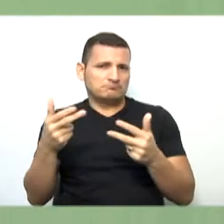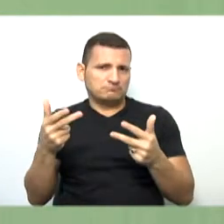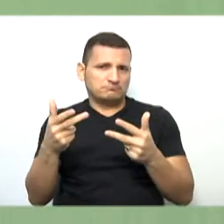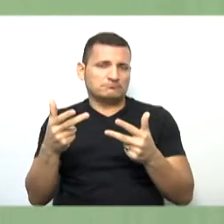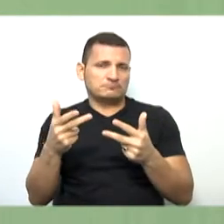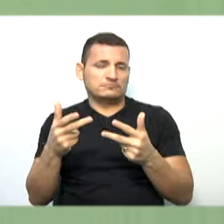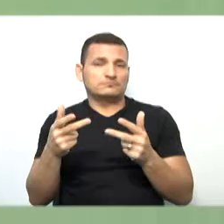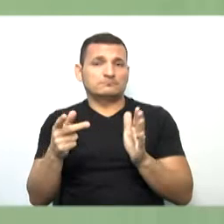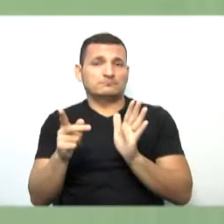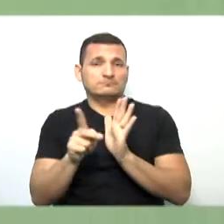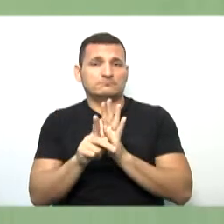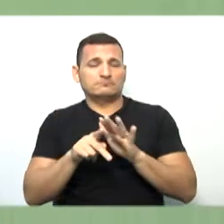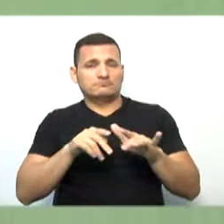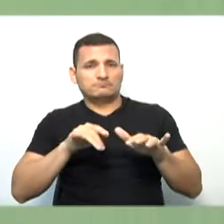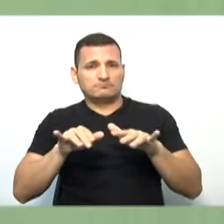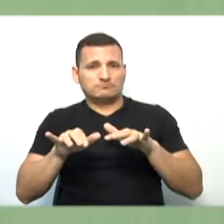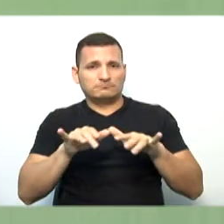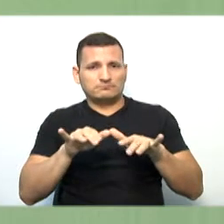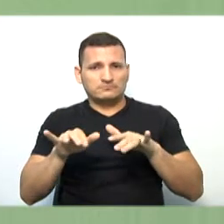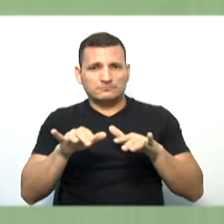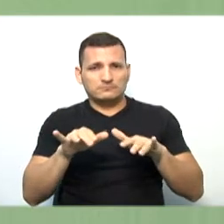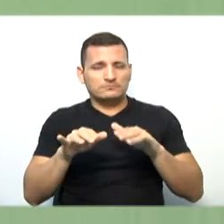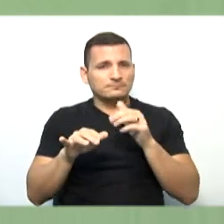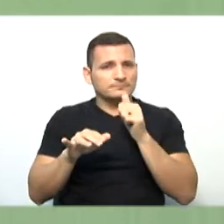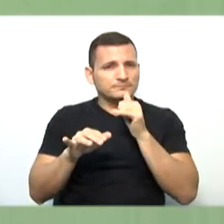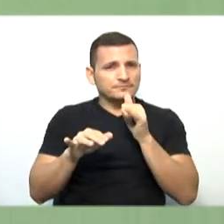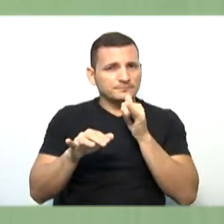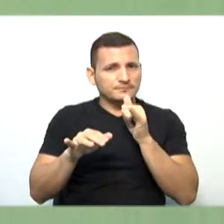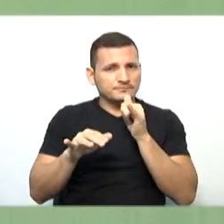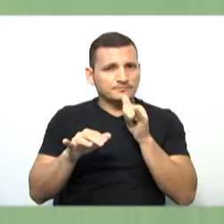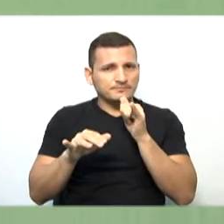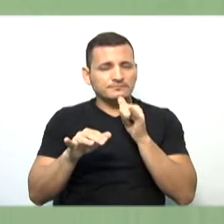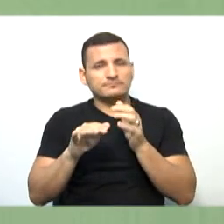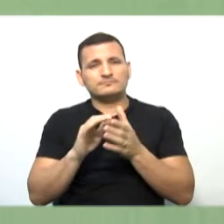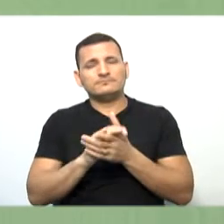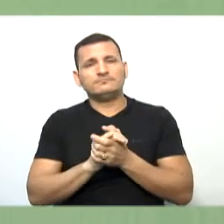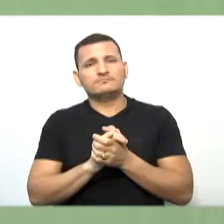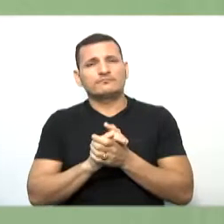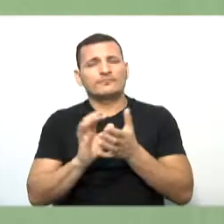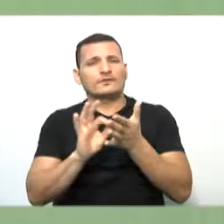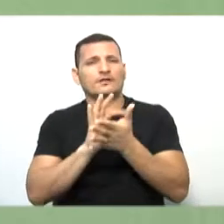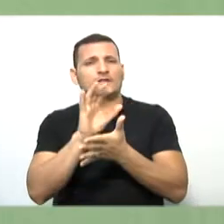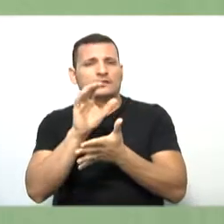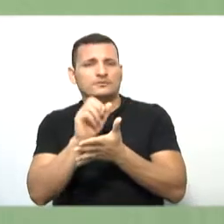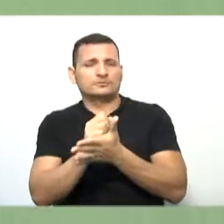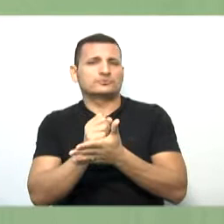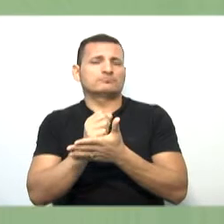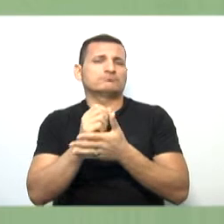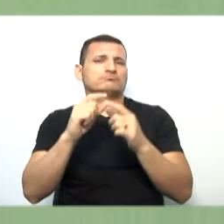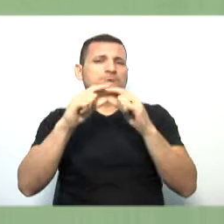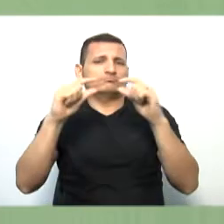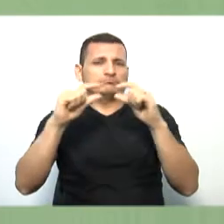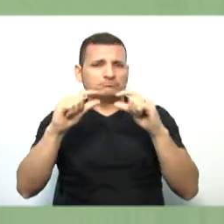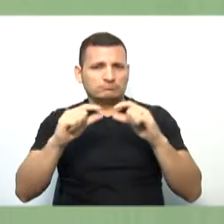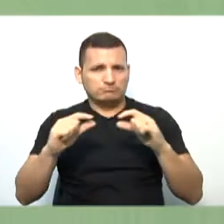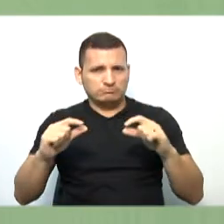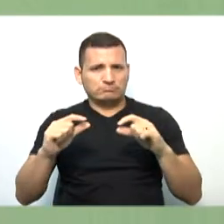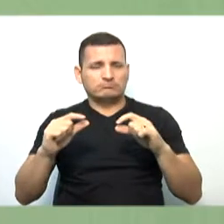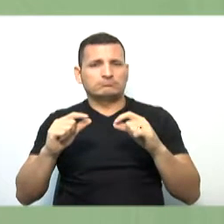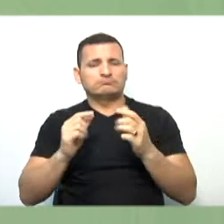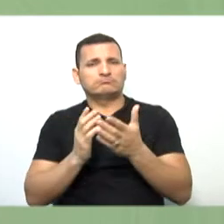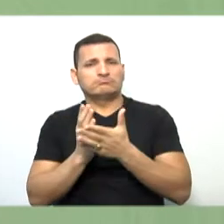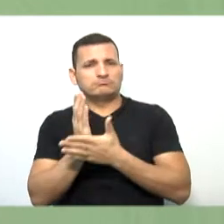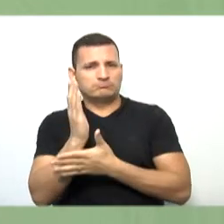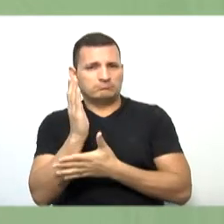fluxo da programação. Por exemplo, validar um cadastro em um formulário quanto à formatação